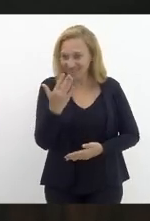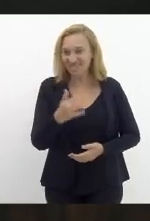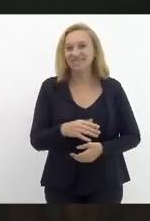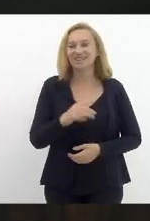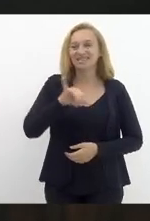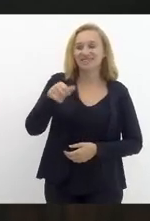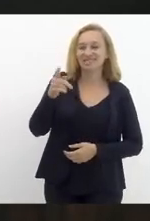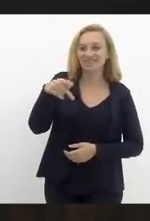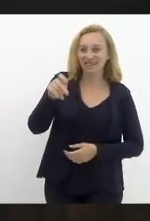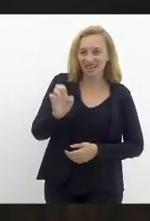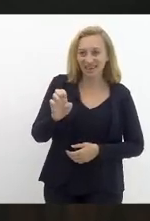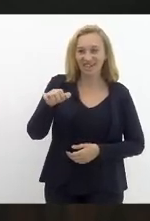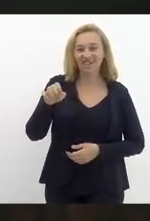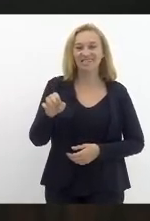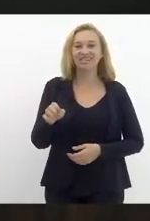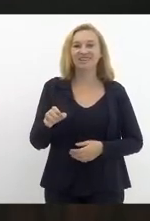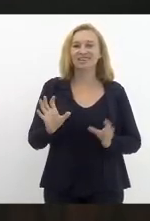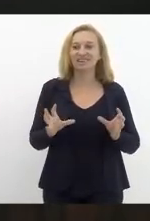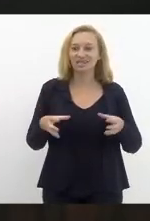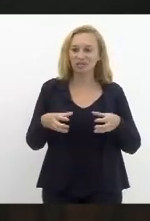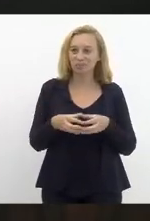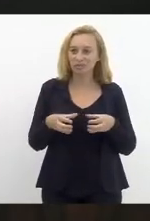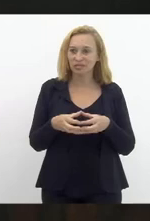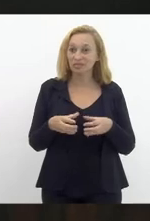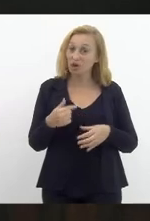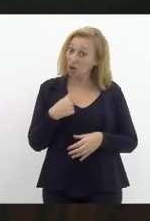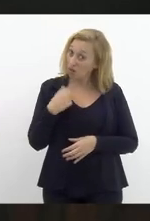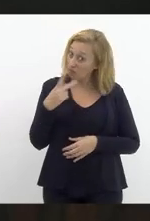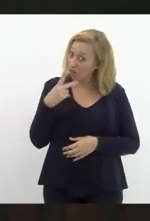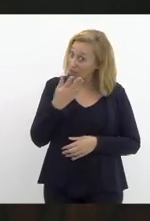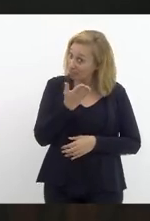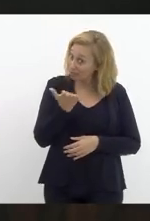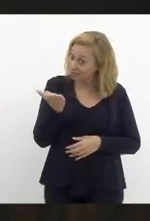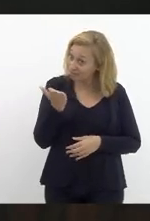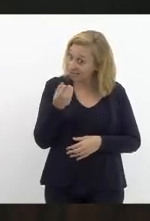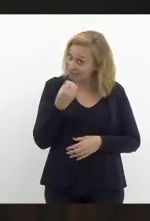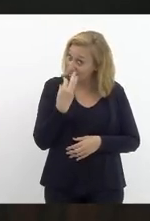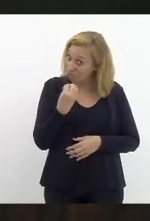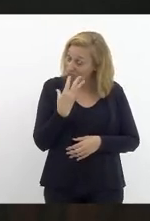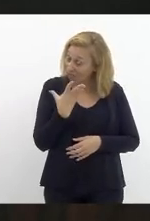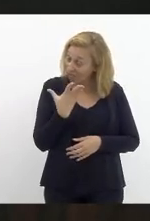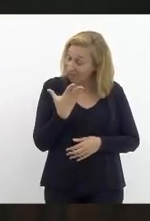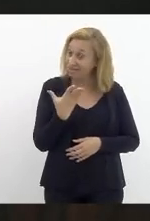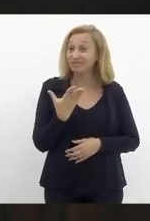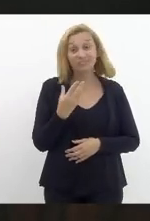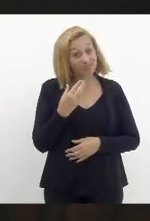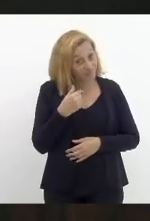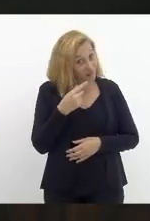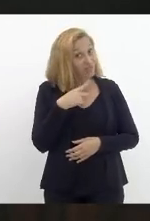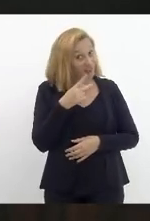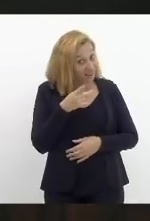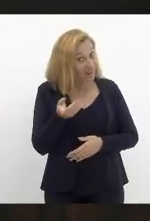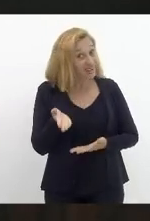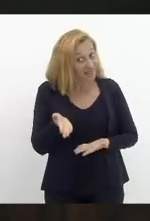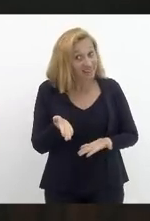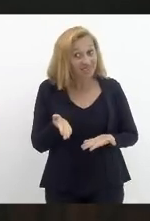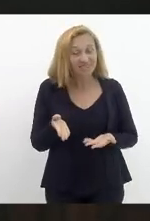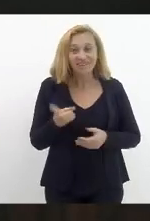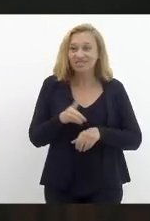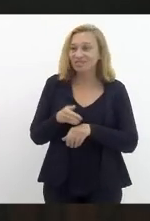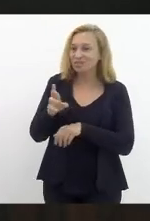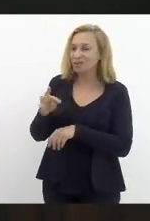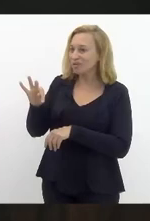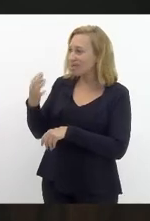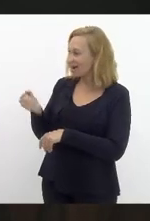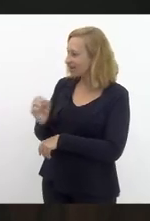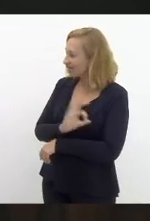Jaque, da comissão. Eu falei para vocês que ia ser bom, hein? Eu falei para vocês. E a doutora Marta